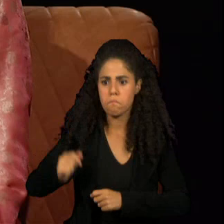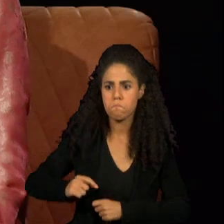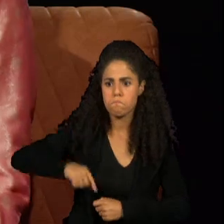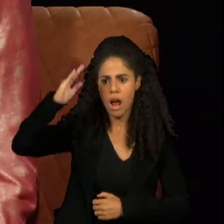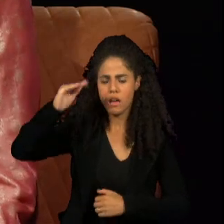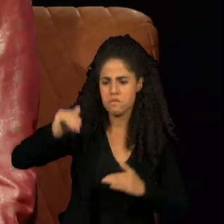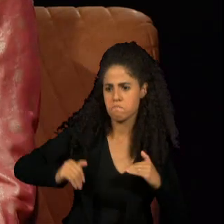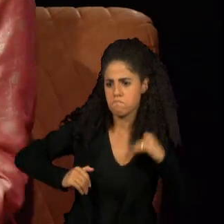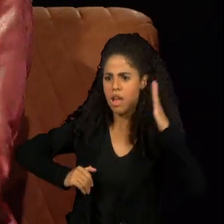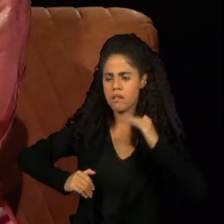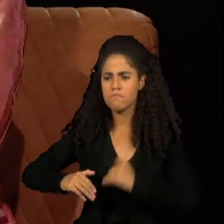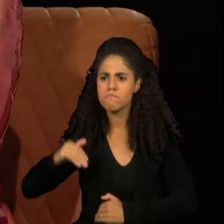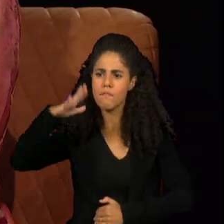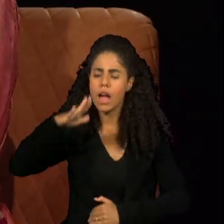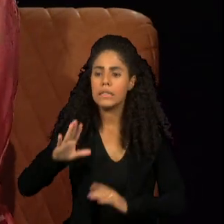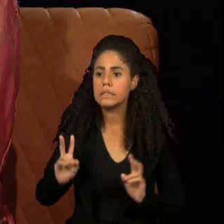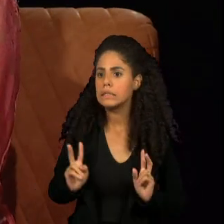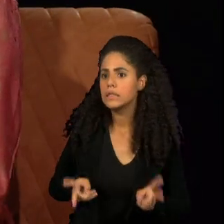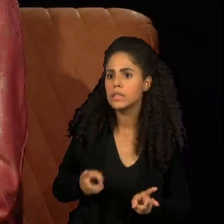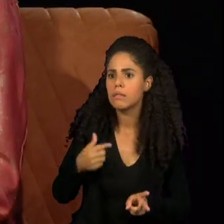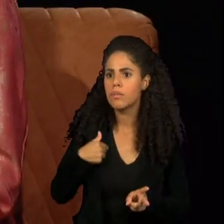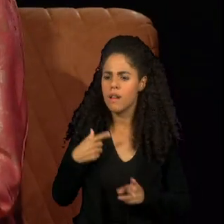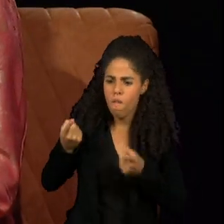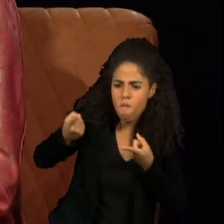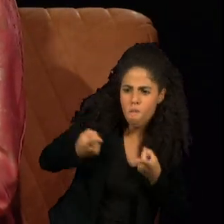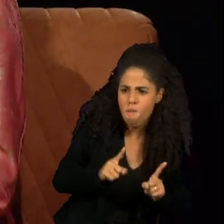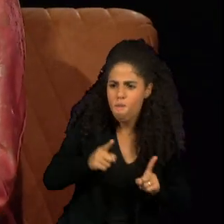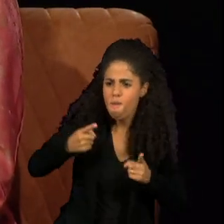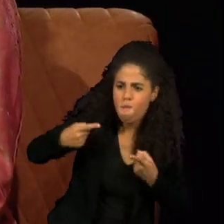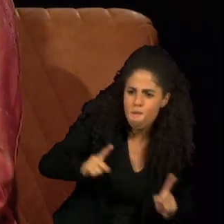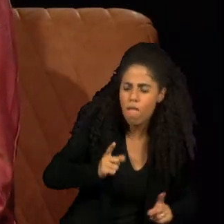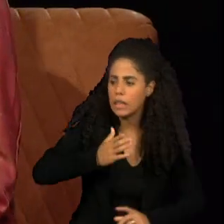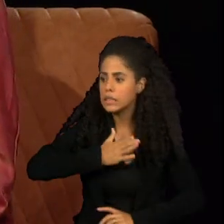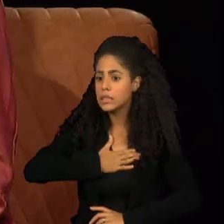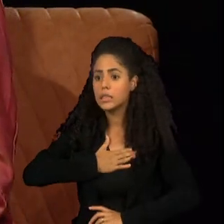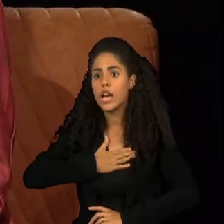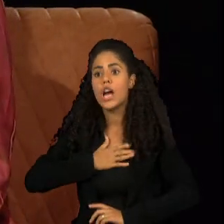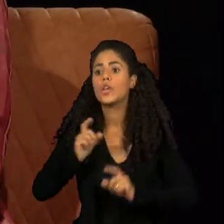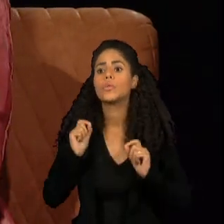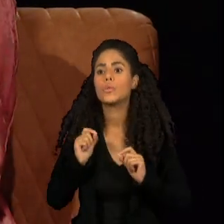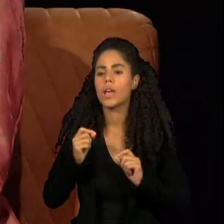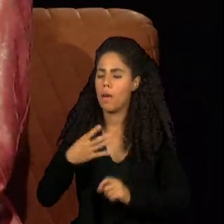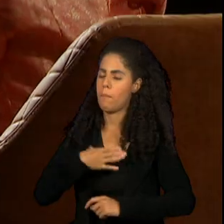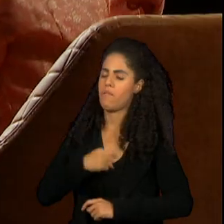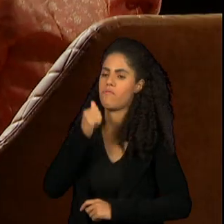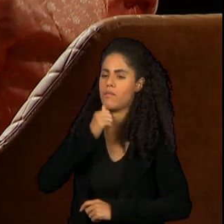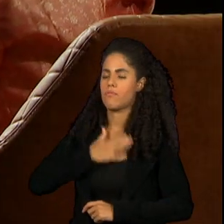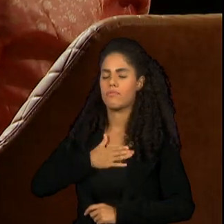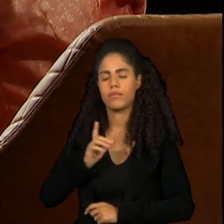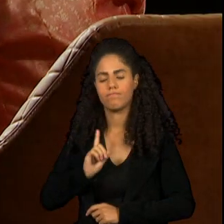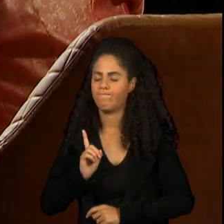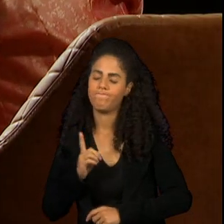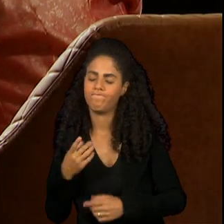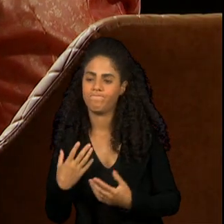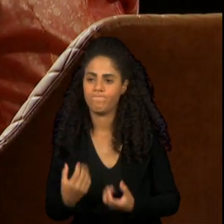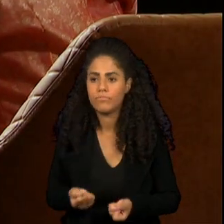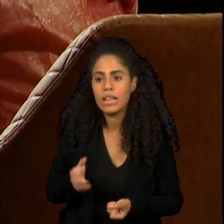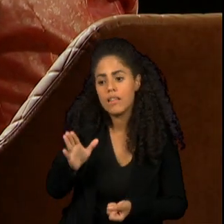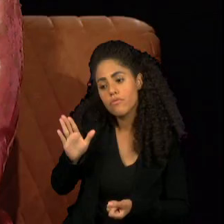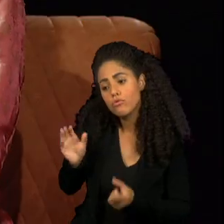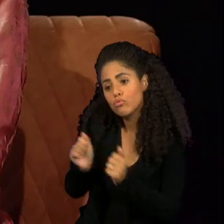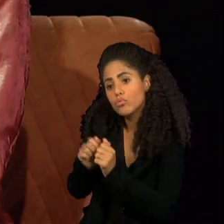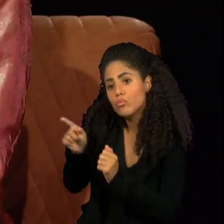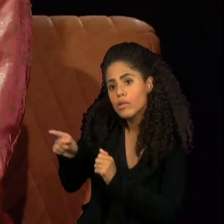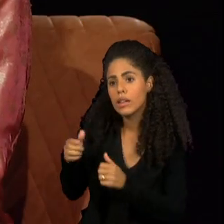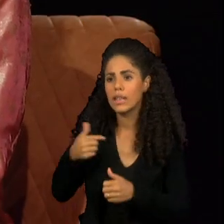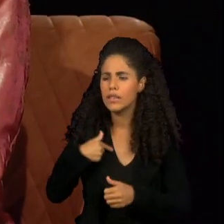usou todas as armas possíveis, não é? E a menina não ficou comigo, não é? Então, eu tinha uma